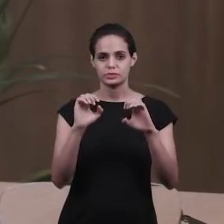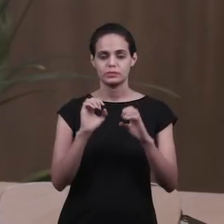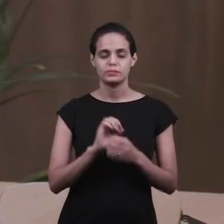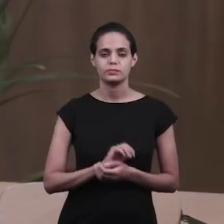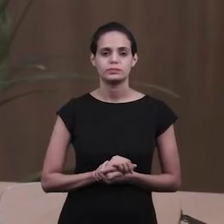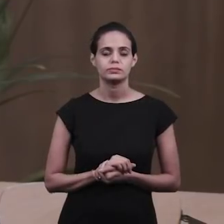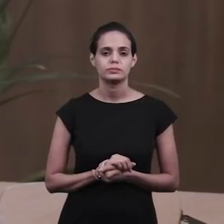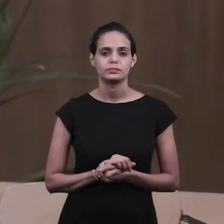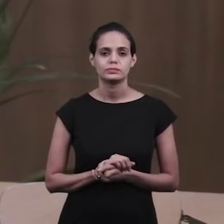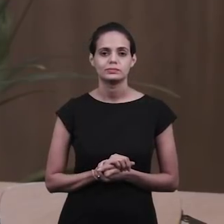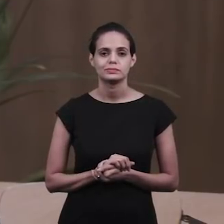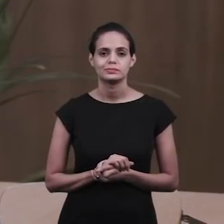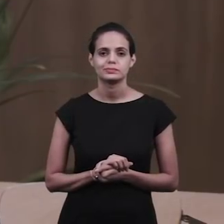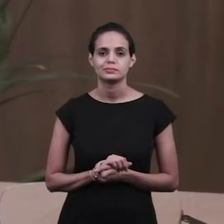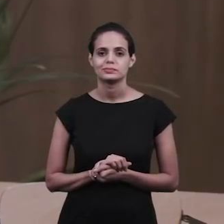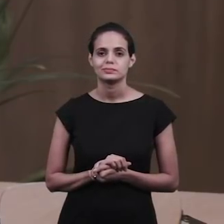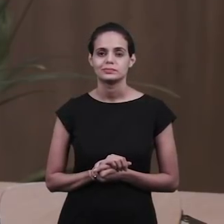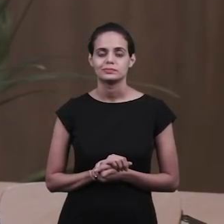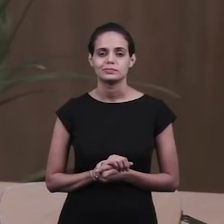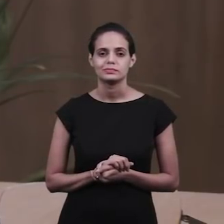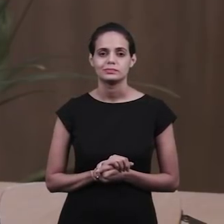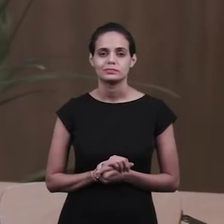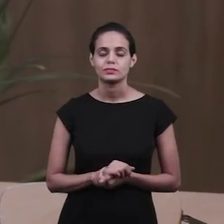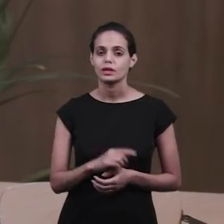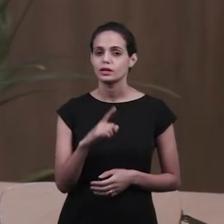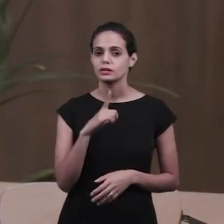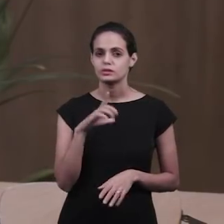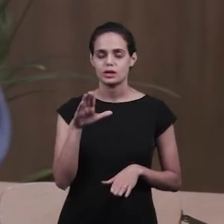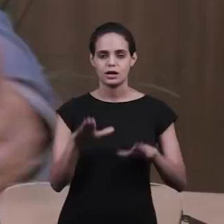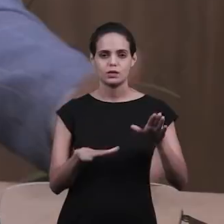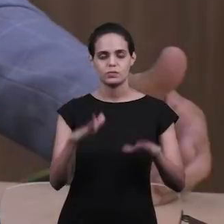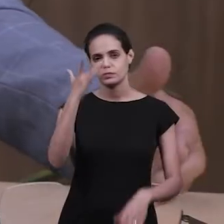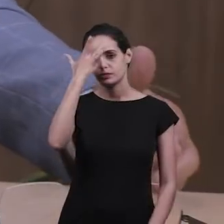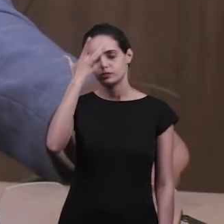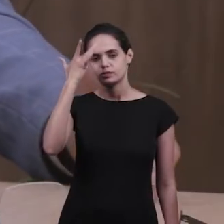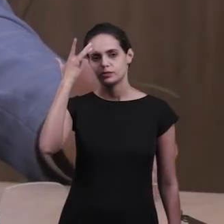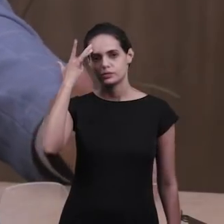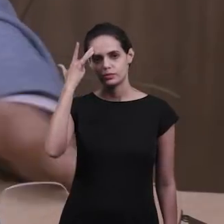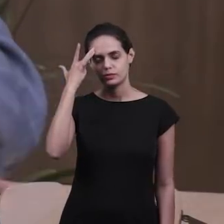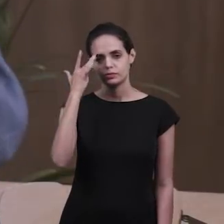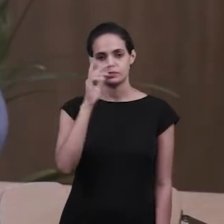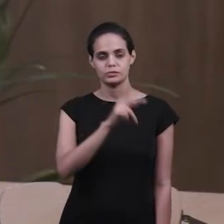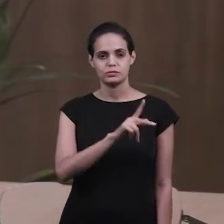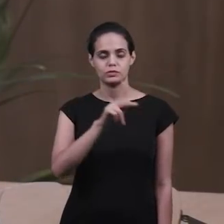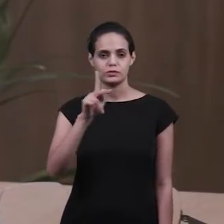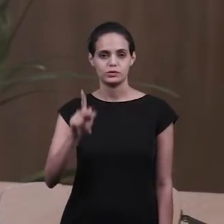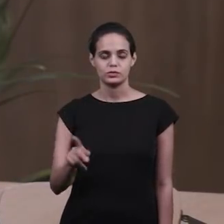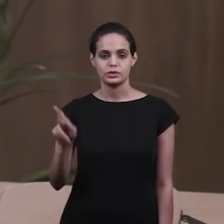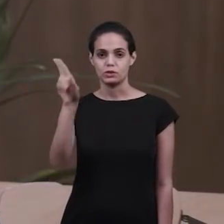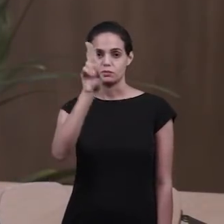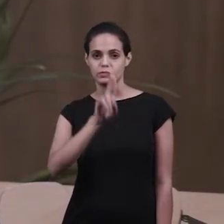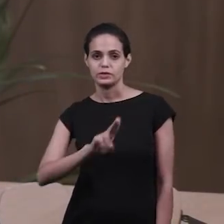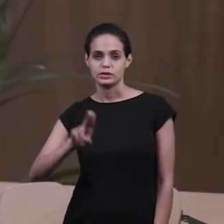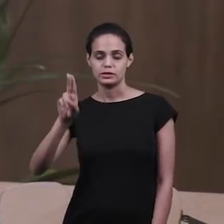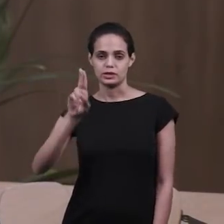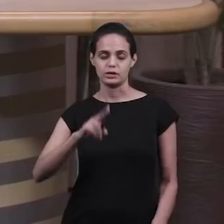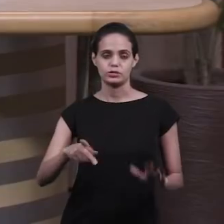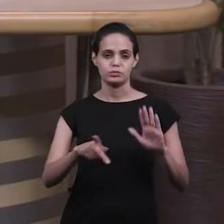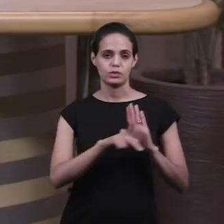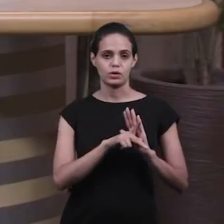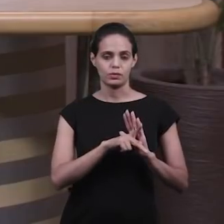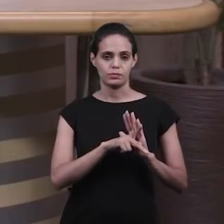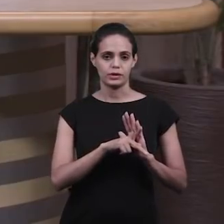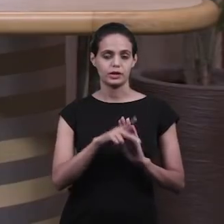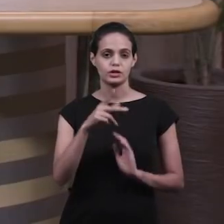E foi, como tinha alguns irmãos do Porto, que eram professores da Universidade do Porto, e esses